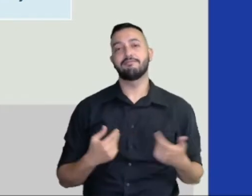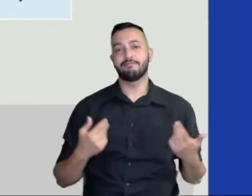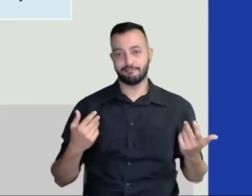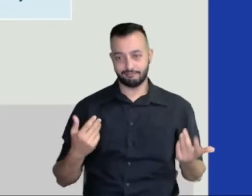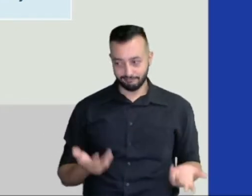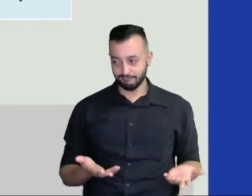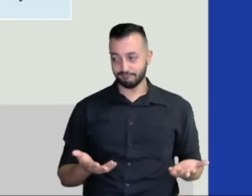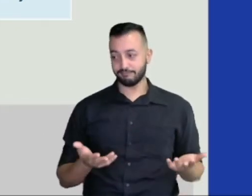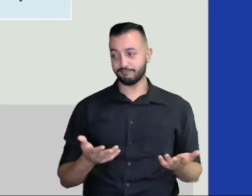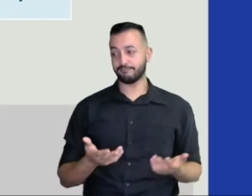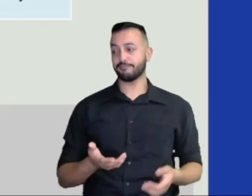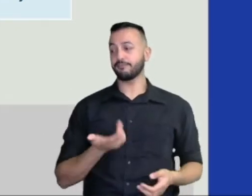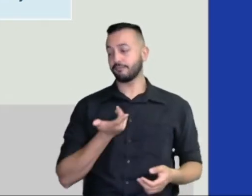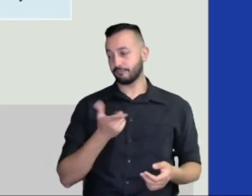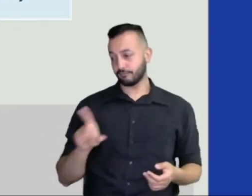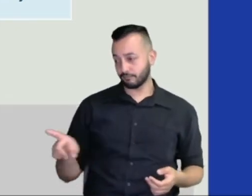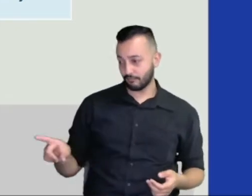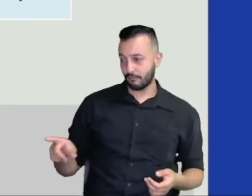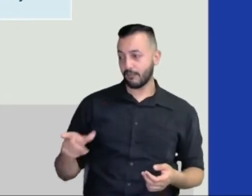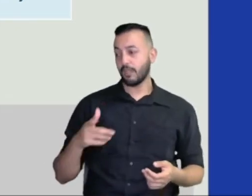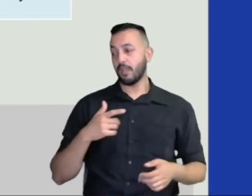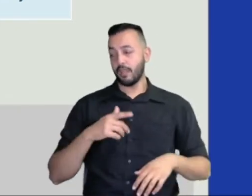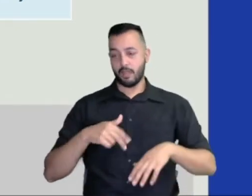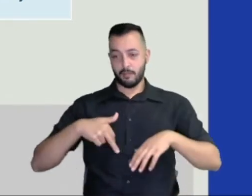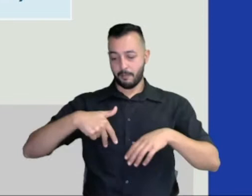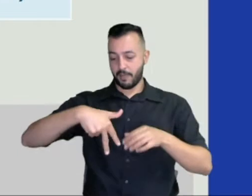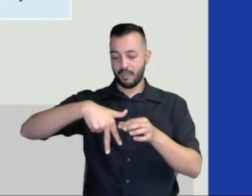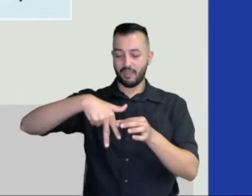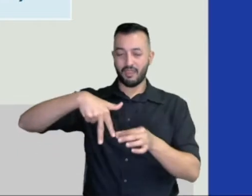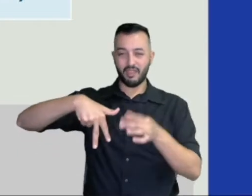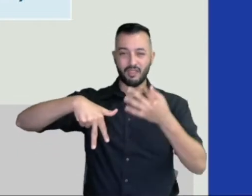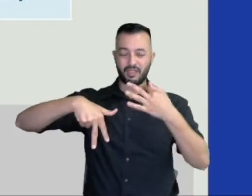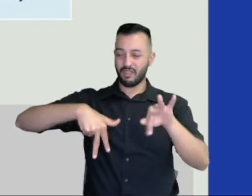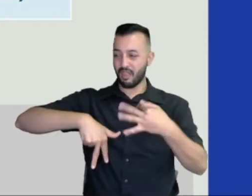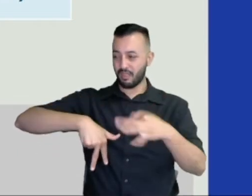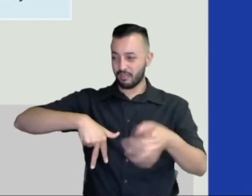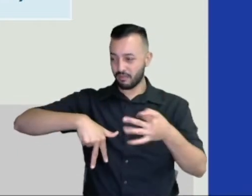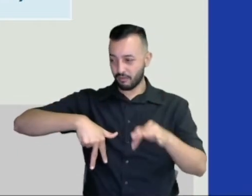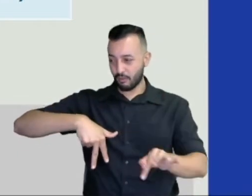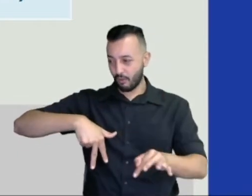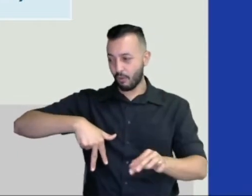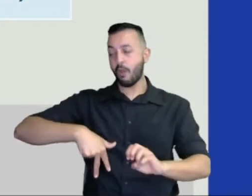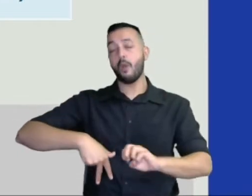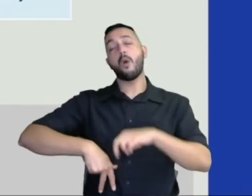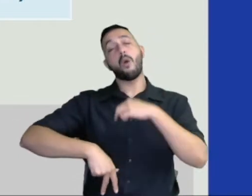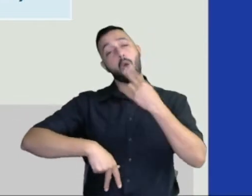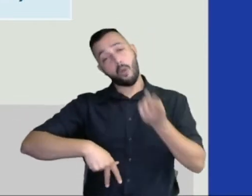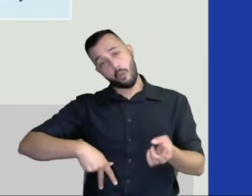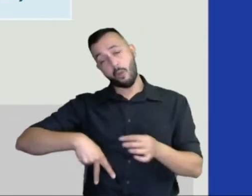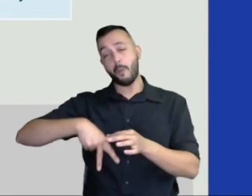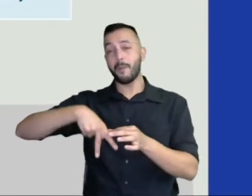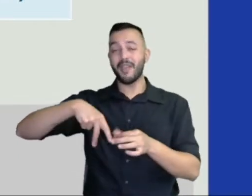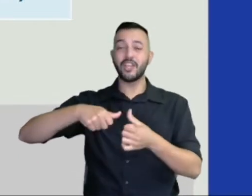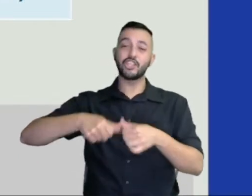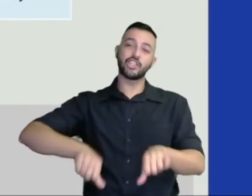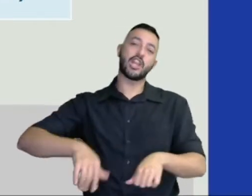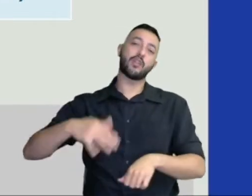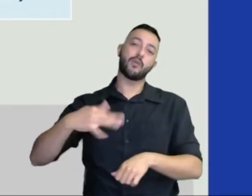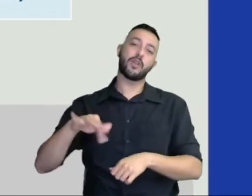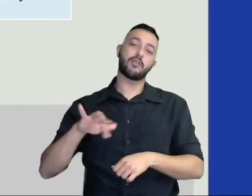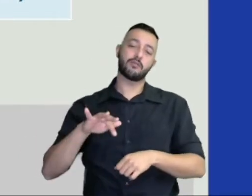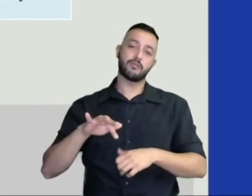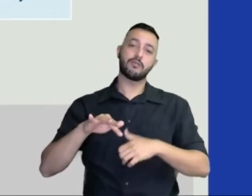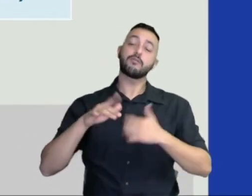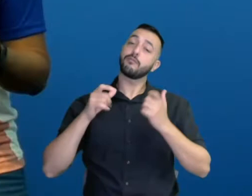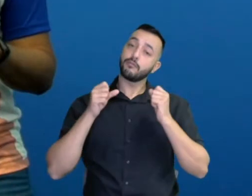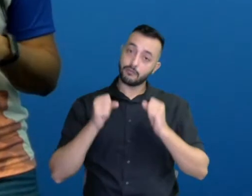ânimo. Me duele la pierna. Dói a minha perna ou a minha perna está doendo. Você